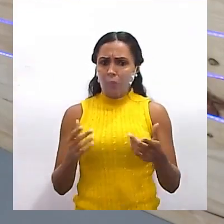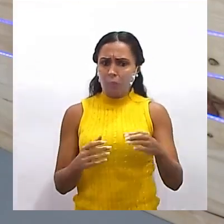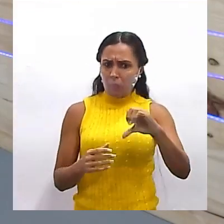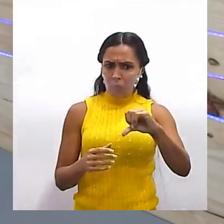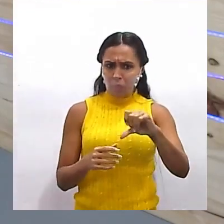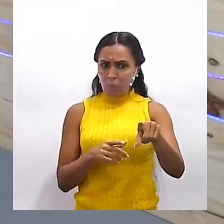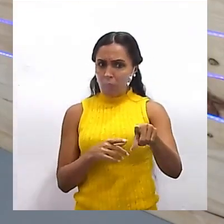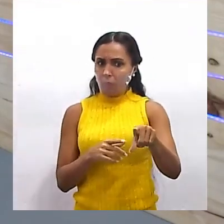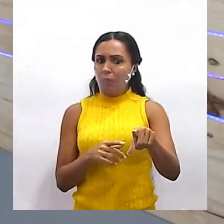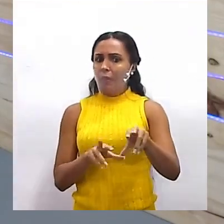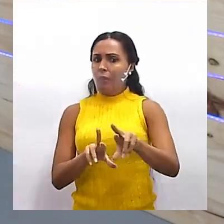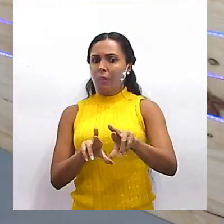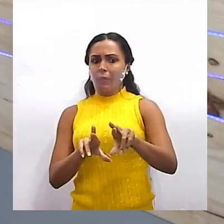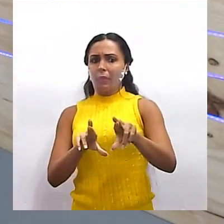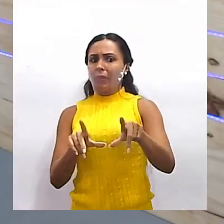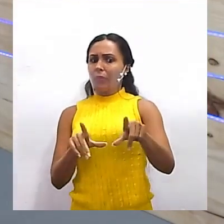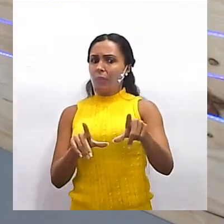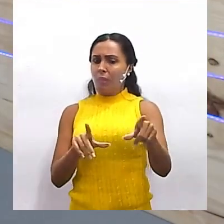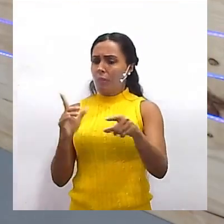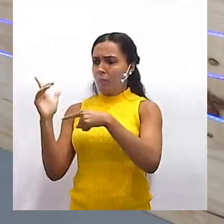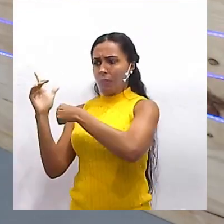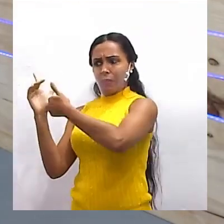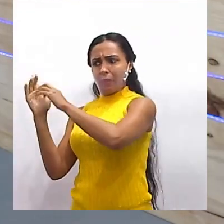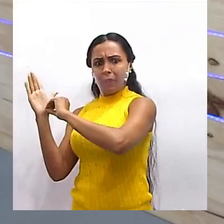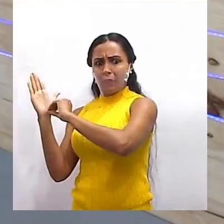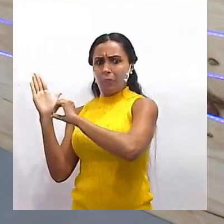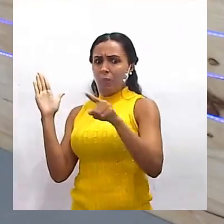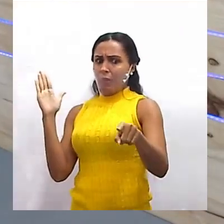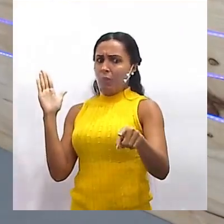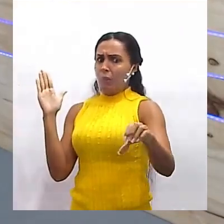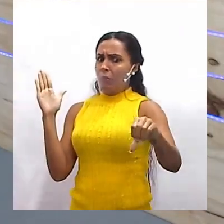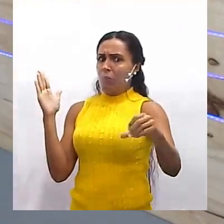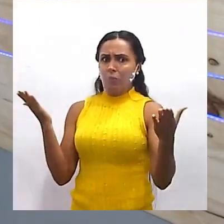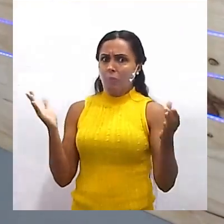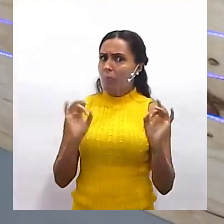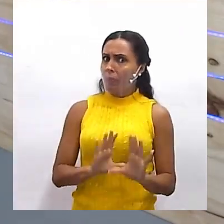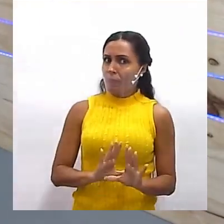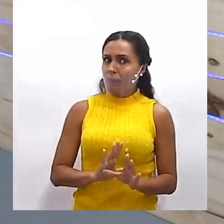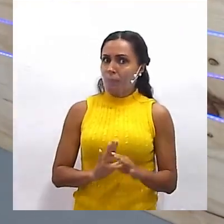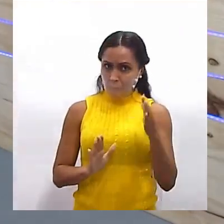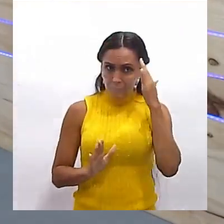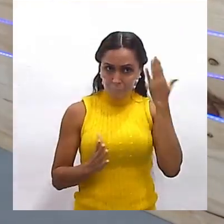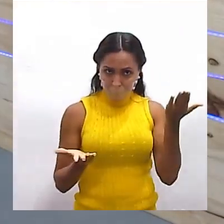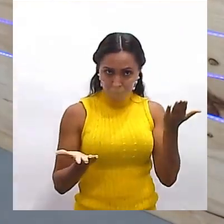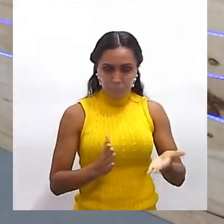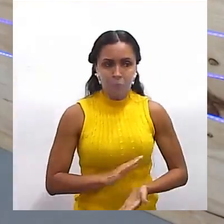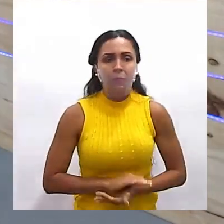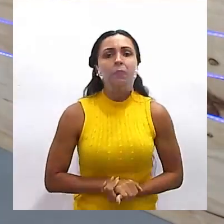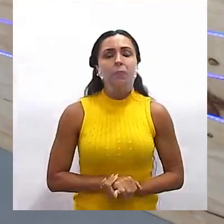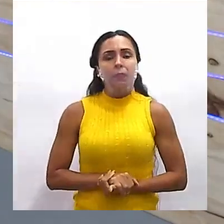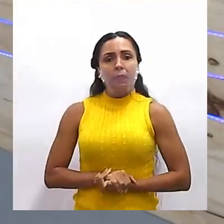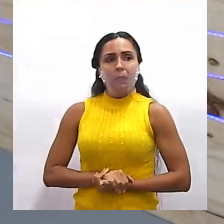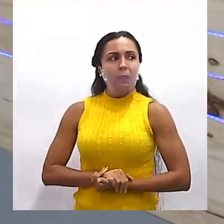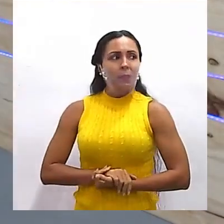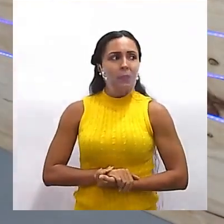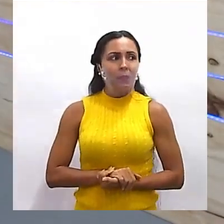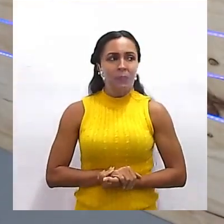uma não conformidade. Ele disse que mandou 10, mas só chegou 9. Entendeu? Próximo tópico aí, professor, por favor.